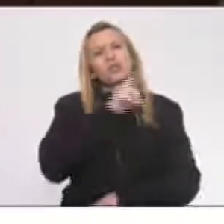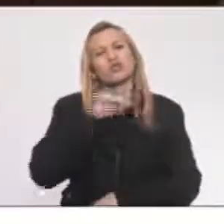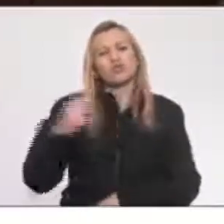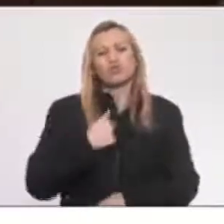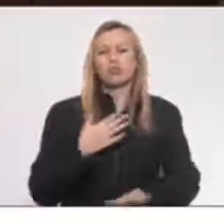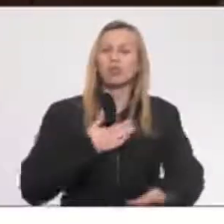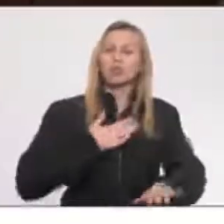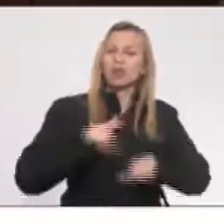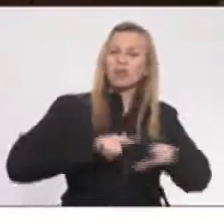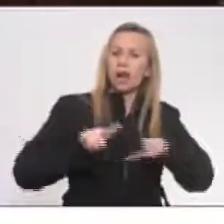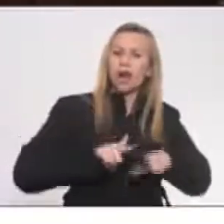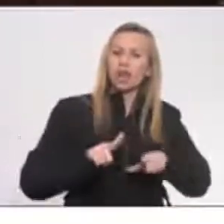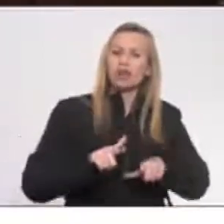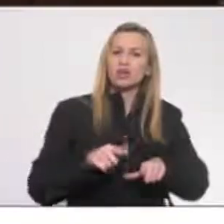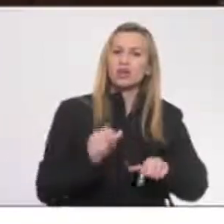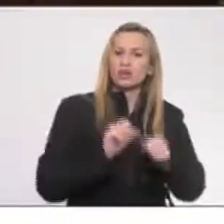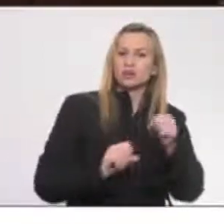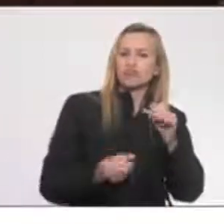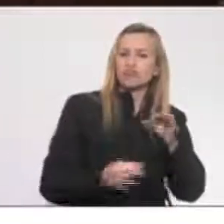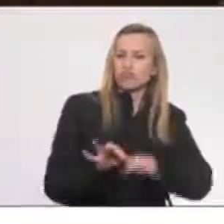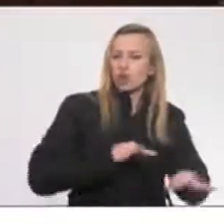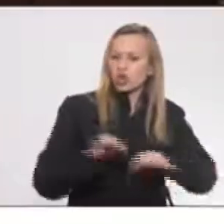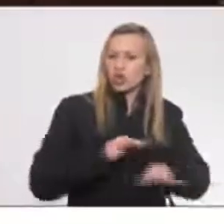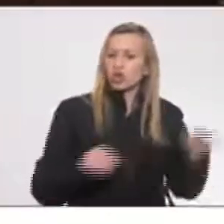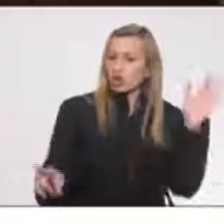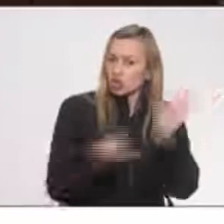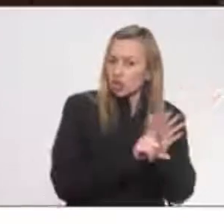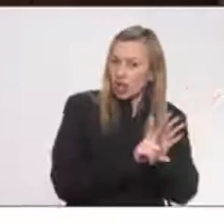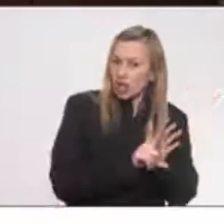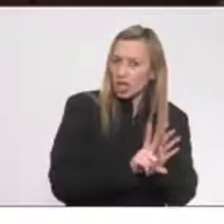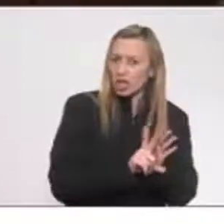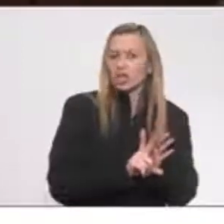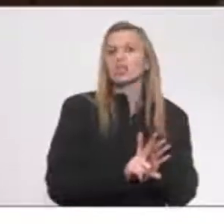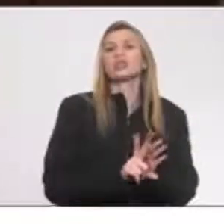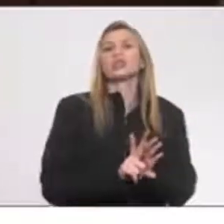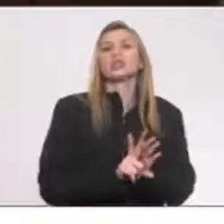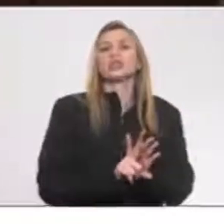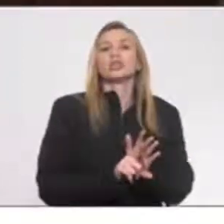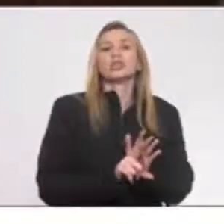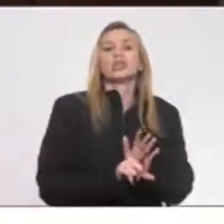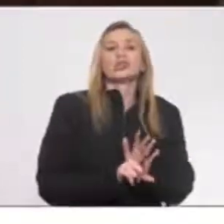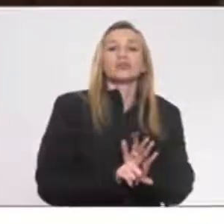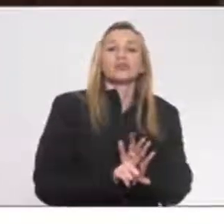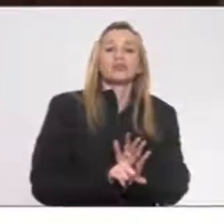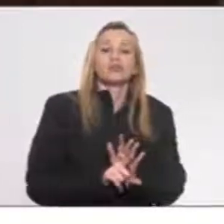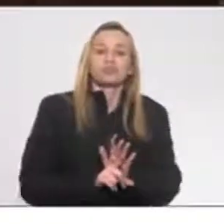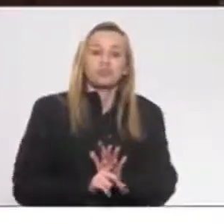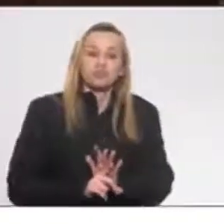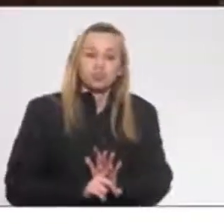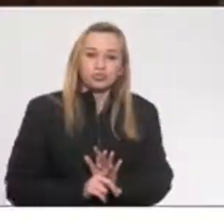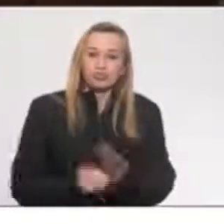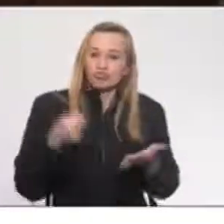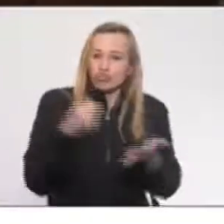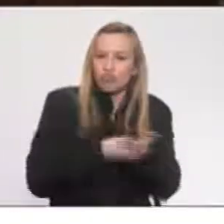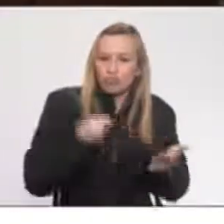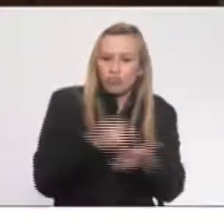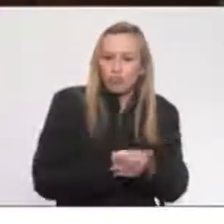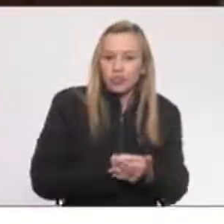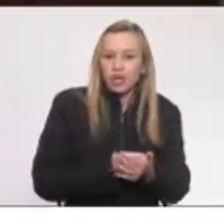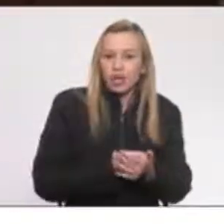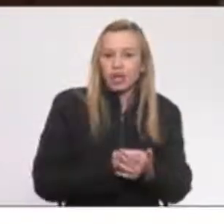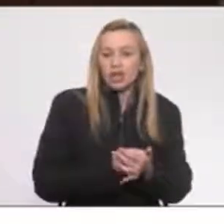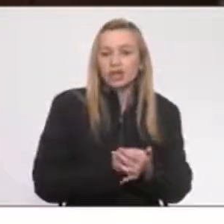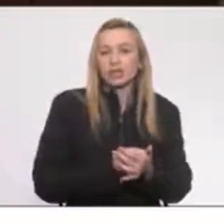parlamento, protocolei um projeto de lei, protocolei indicações legislativas no sentido de cobrar das